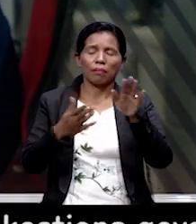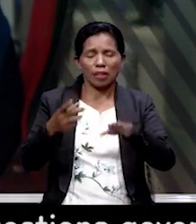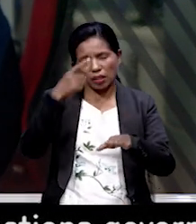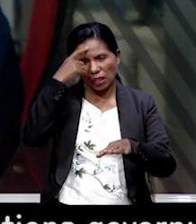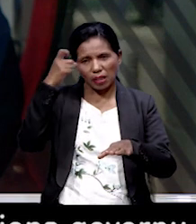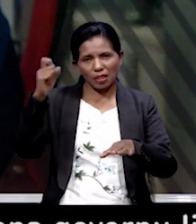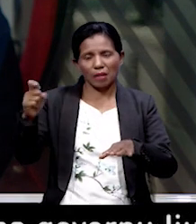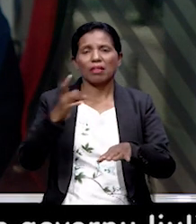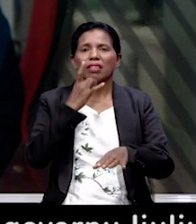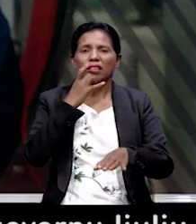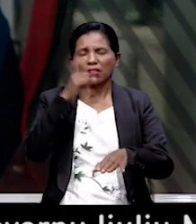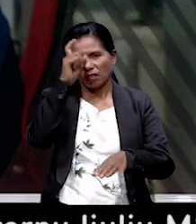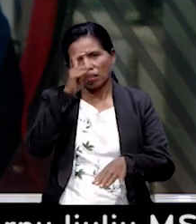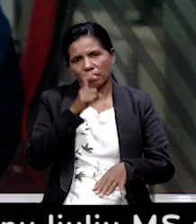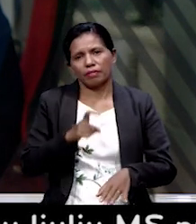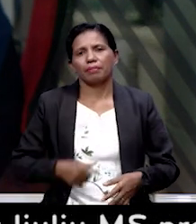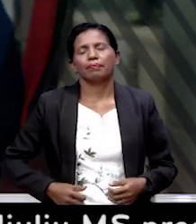tuangona.